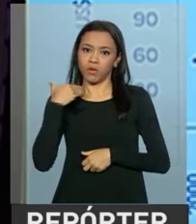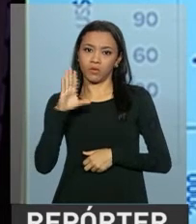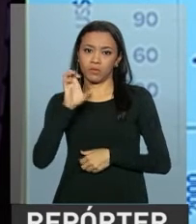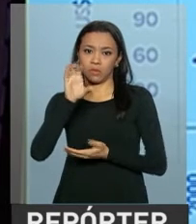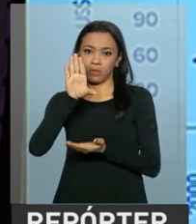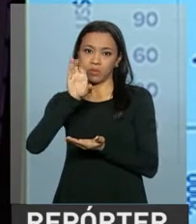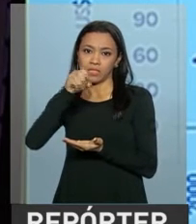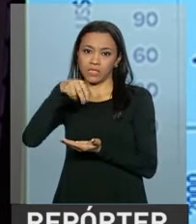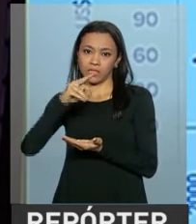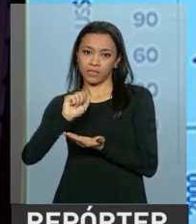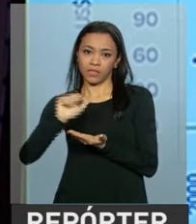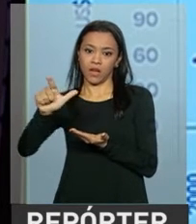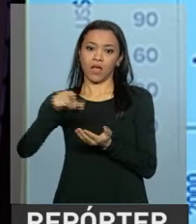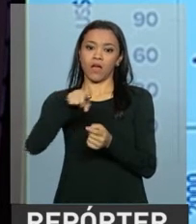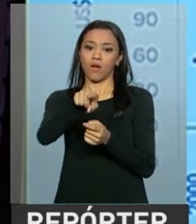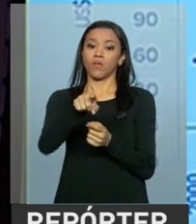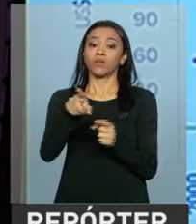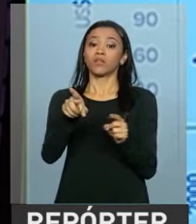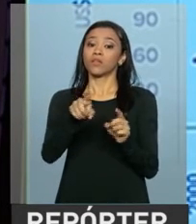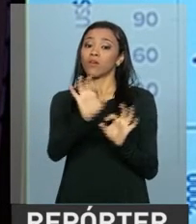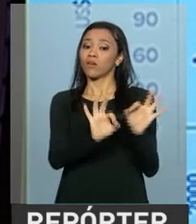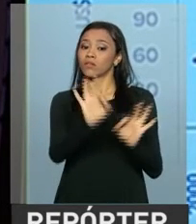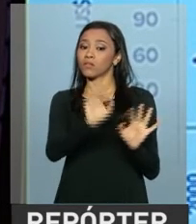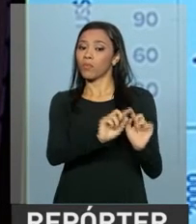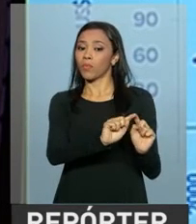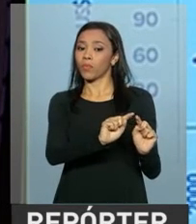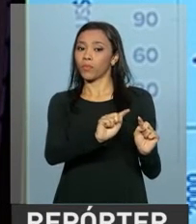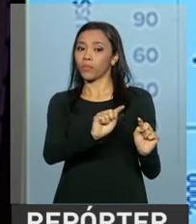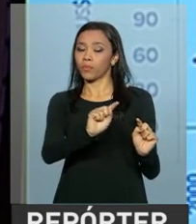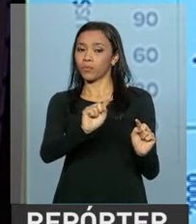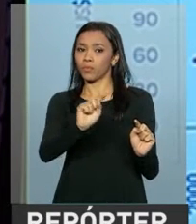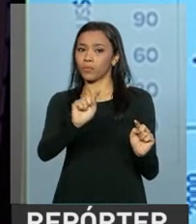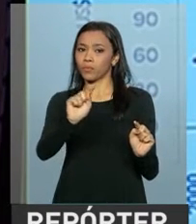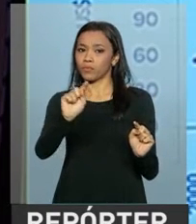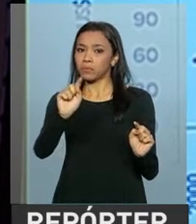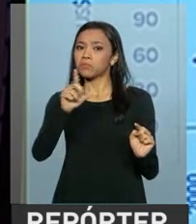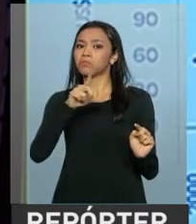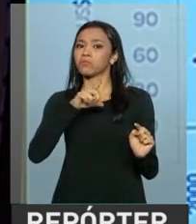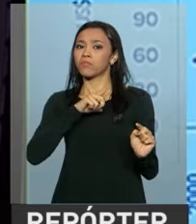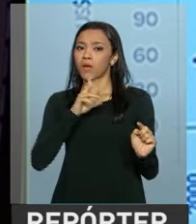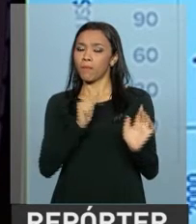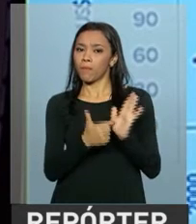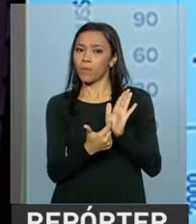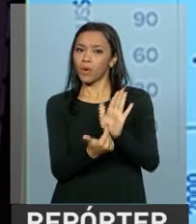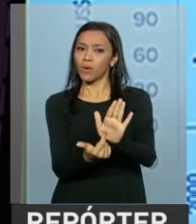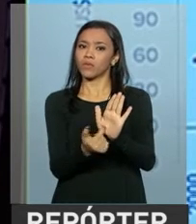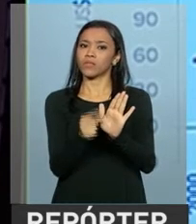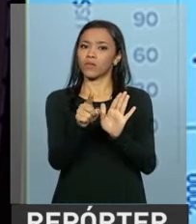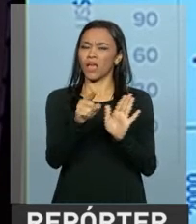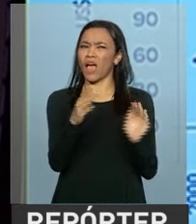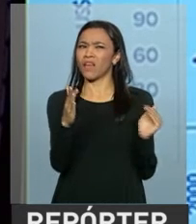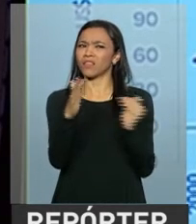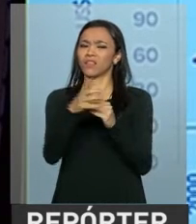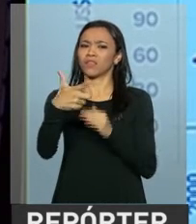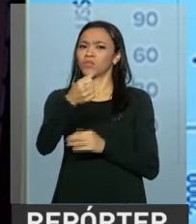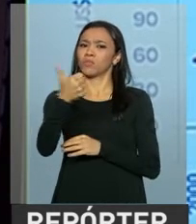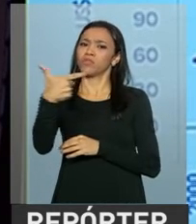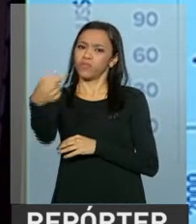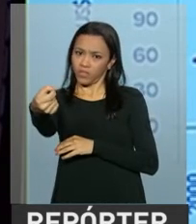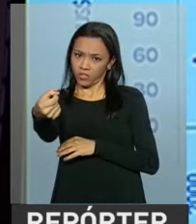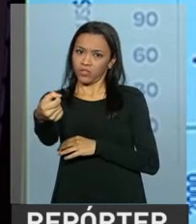para 2016, mostra também uma trajetória de resultados projetados até 2020, bastante